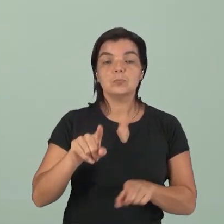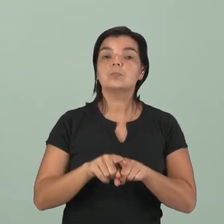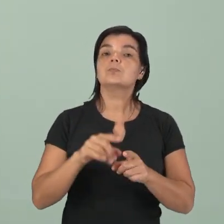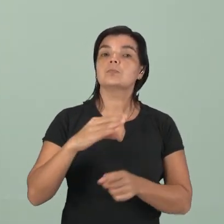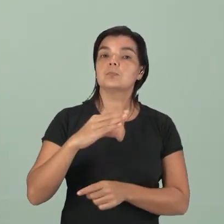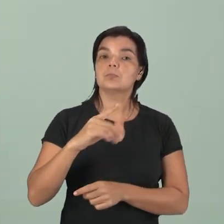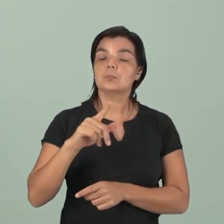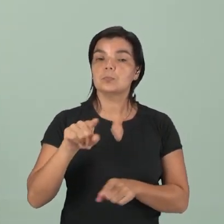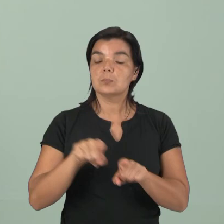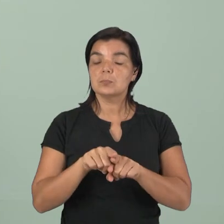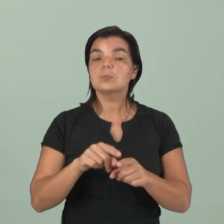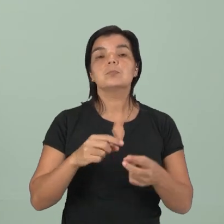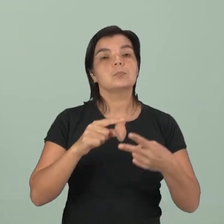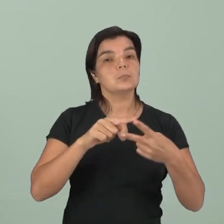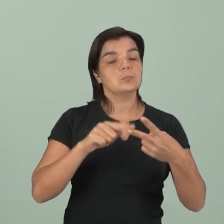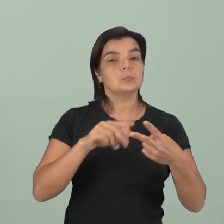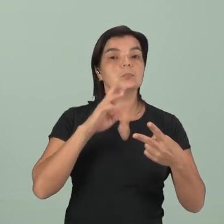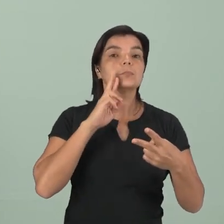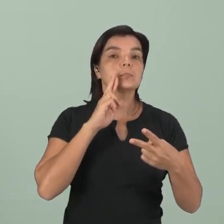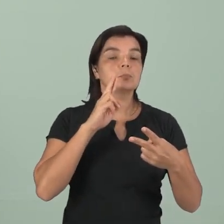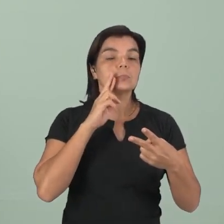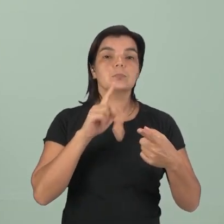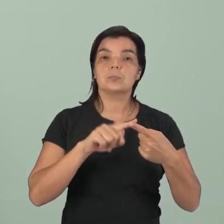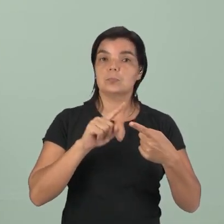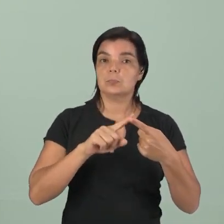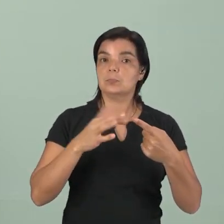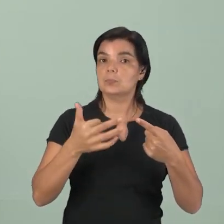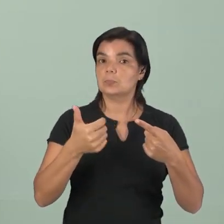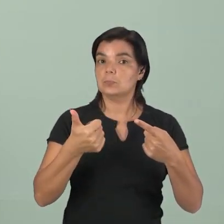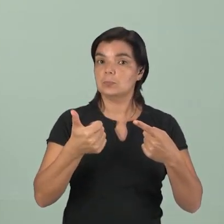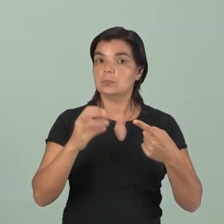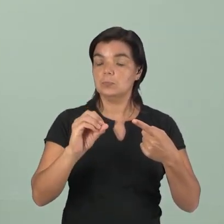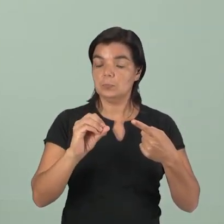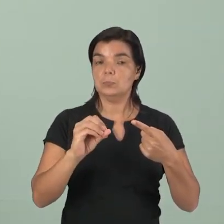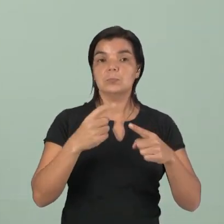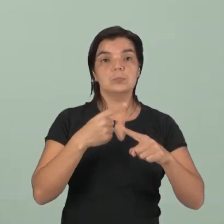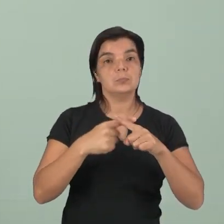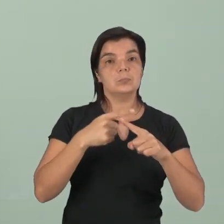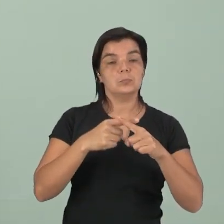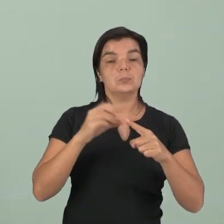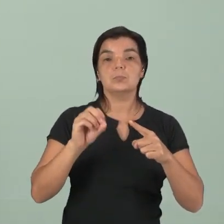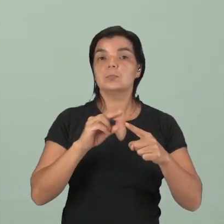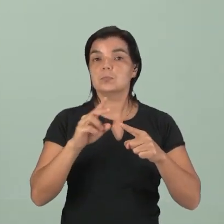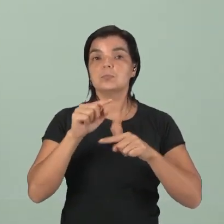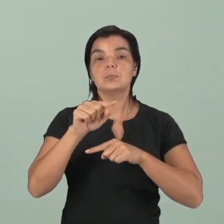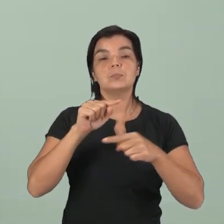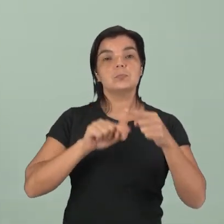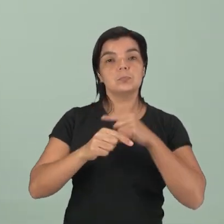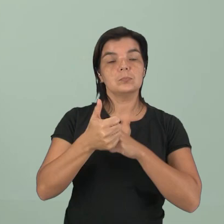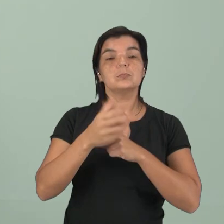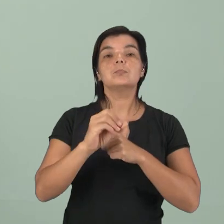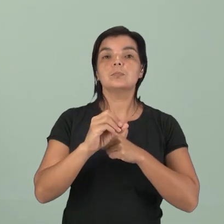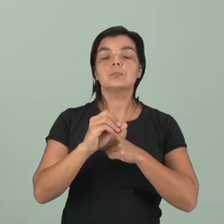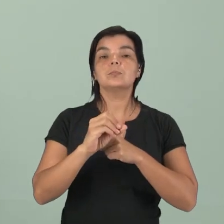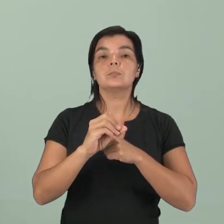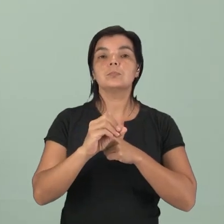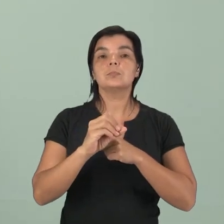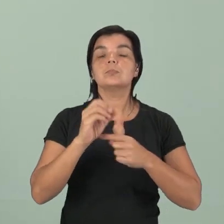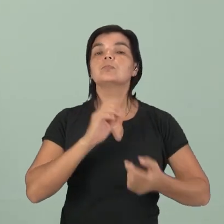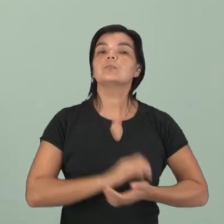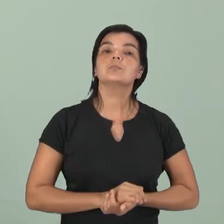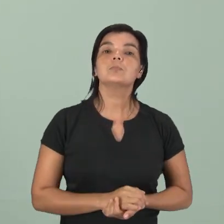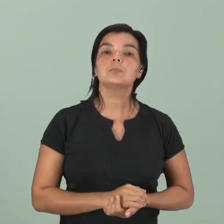submúltiplos. Temos 2 formas de resolução. Ou usa a base 10, você vai multiplicar ou dividir, dependendo se é do maior para o